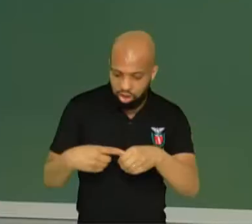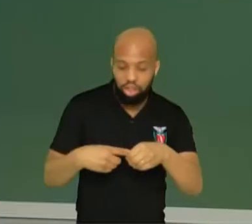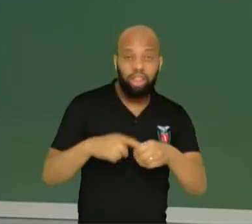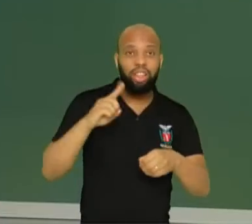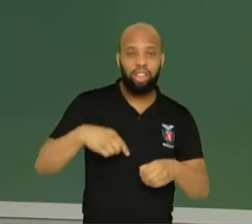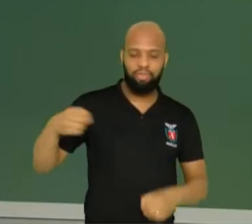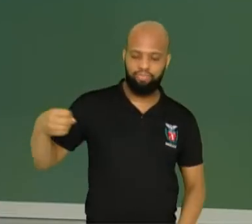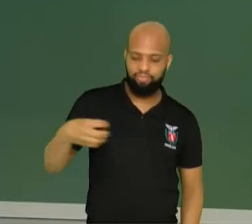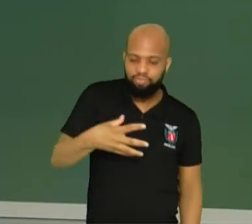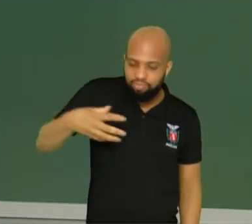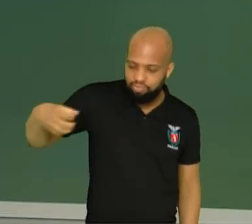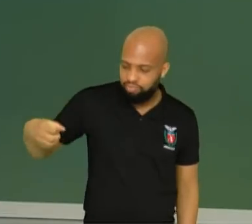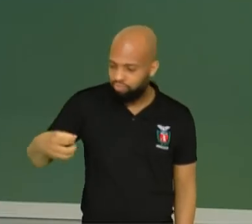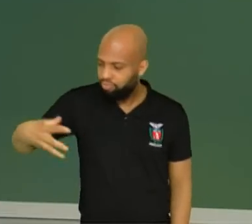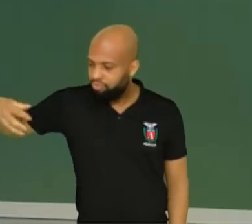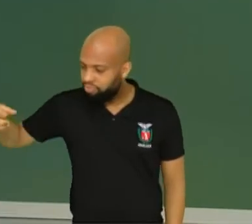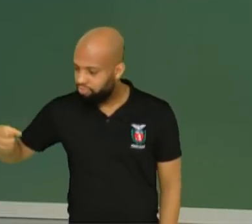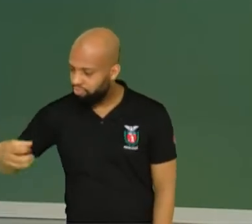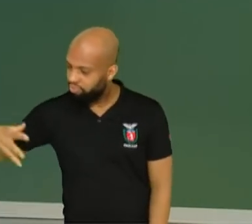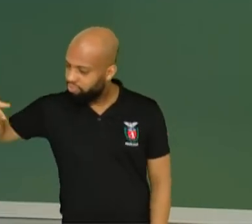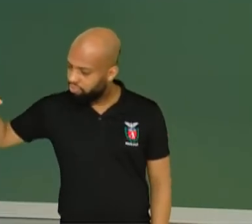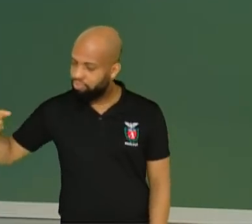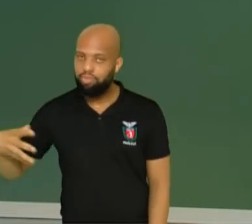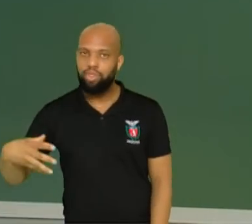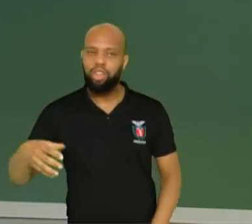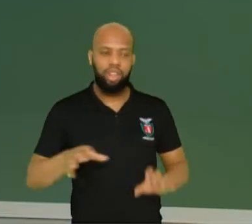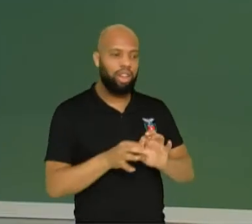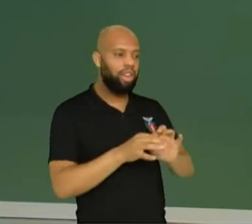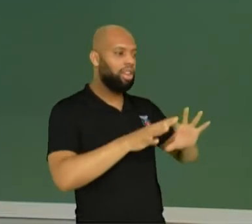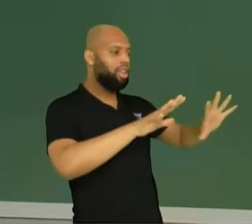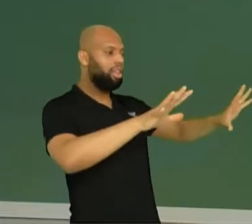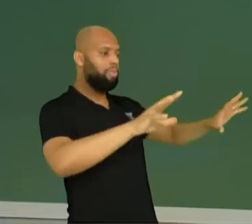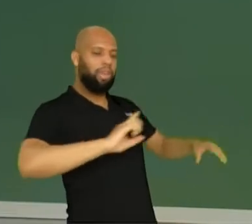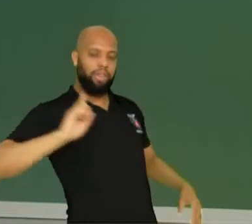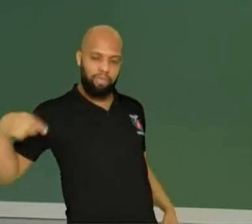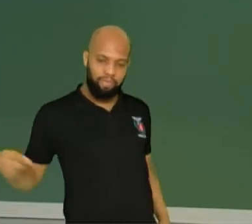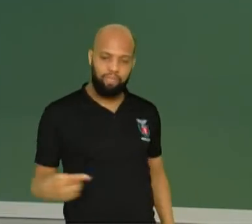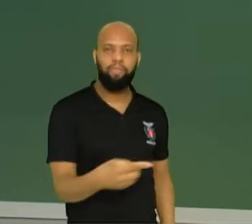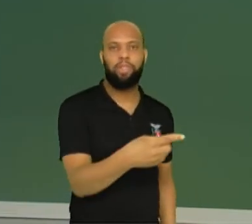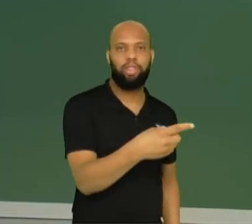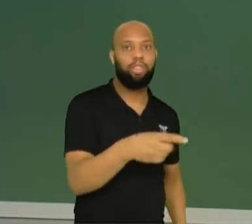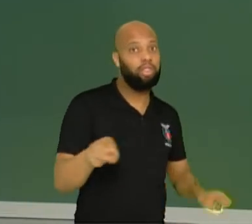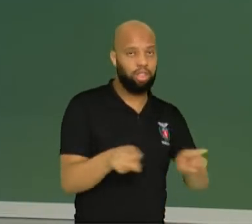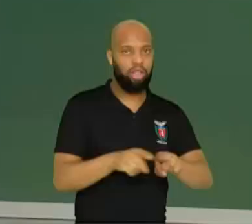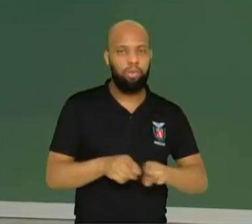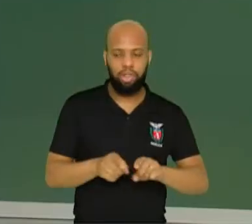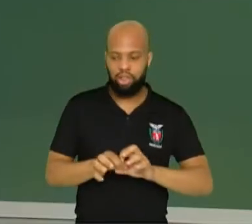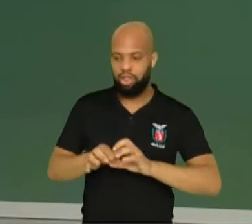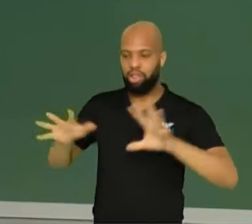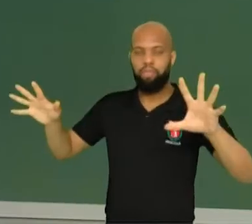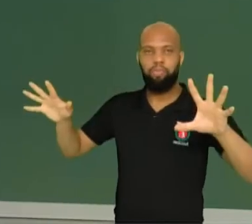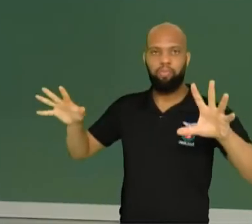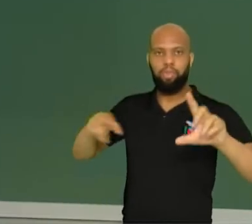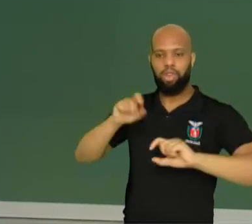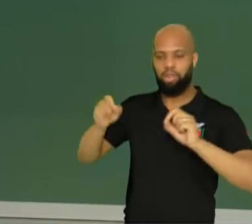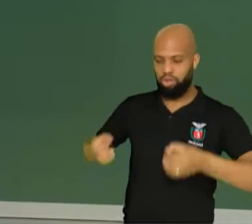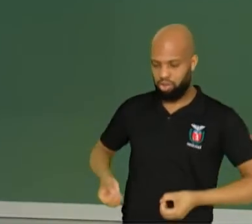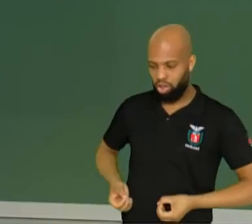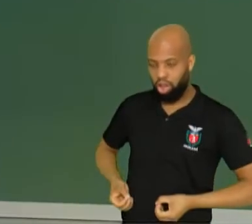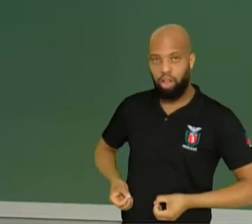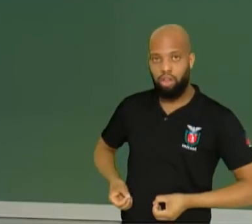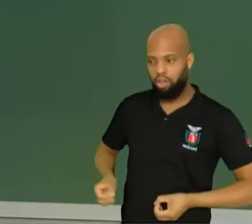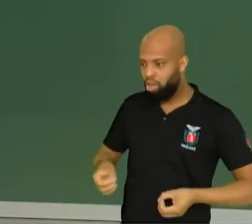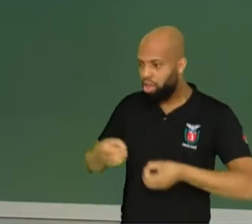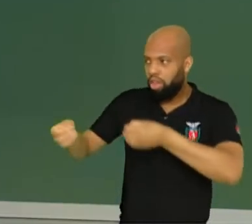medusas, porque daí elas estão nadando e é mais fácil para elas liberarem esses espermatozoides e óvulos. Não que não aconteça nos